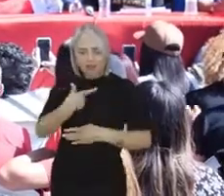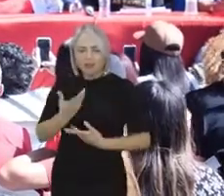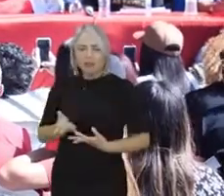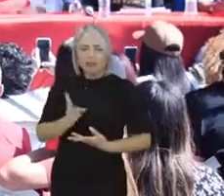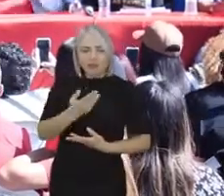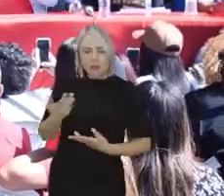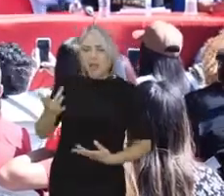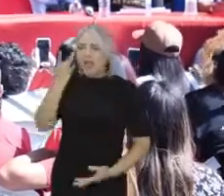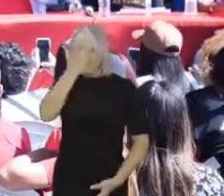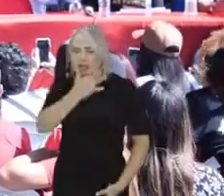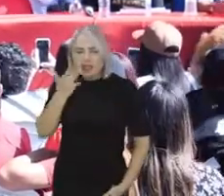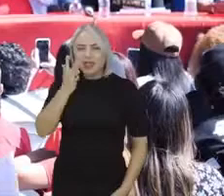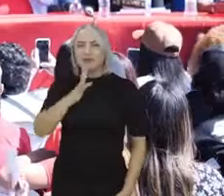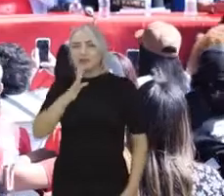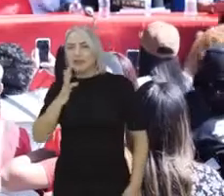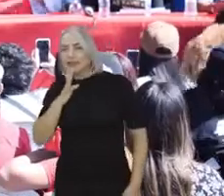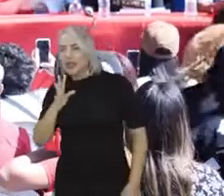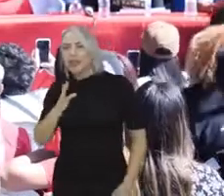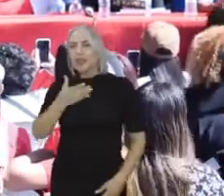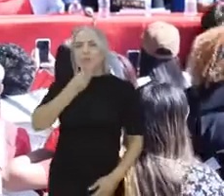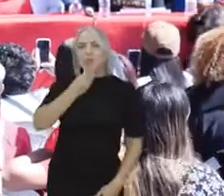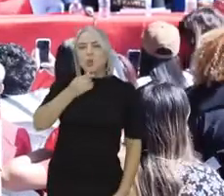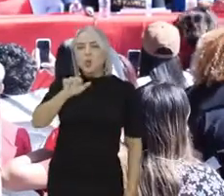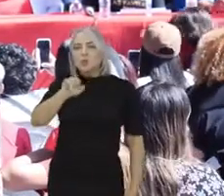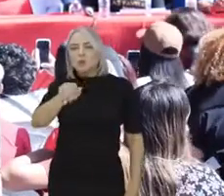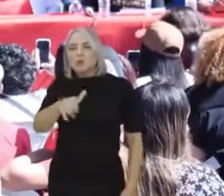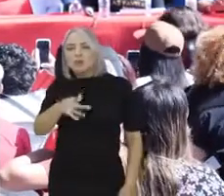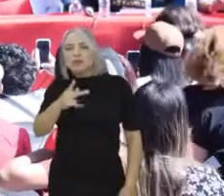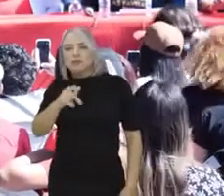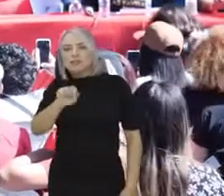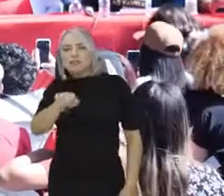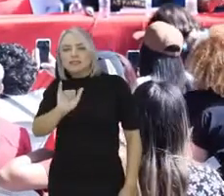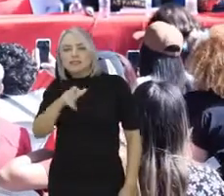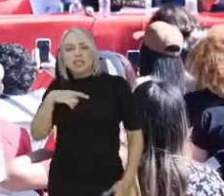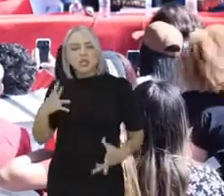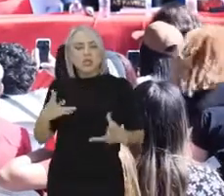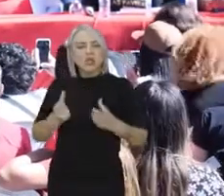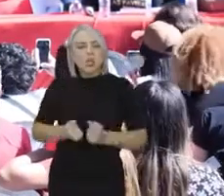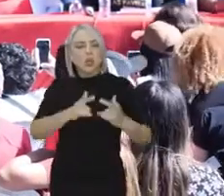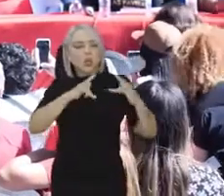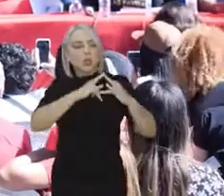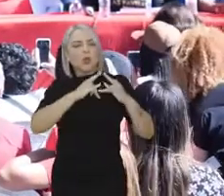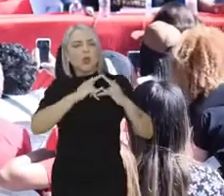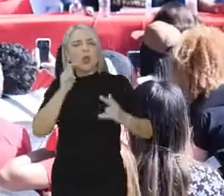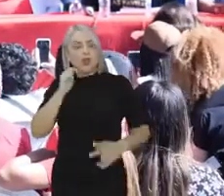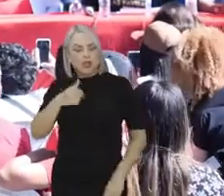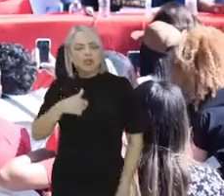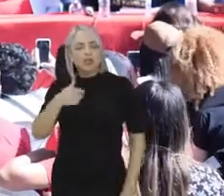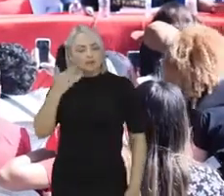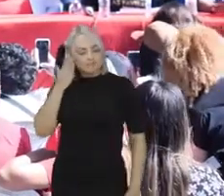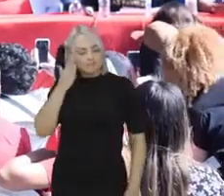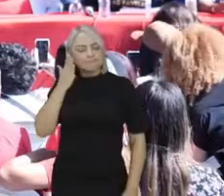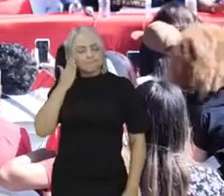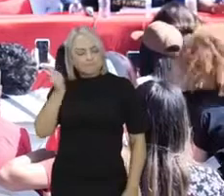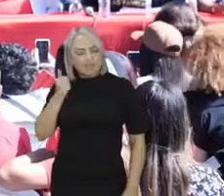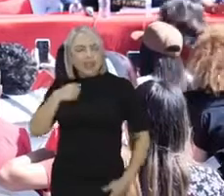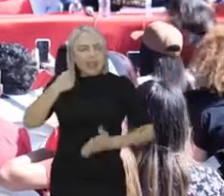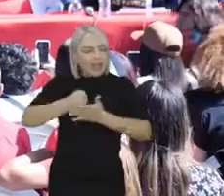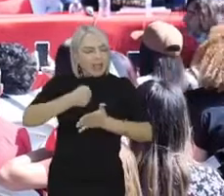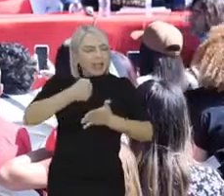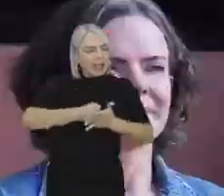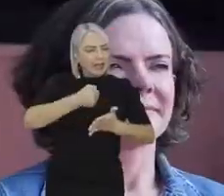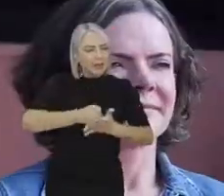Suplicy, Chico, enfim, todos esses companheiros sabem da luta que esse povo de